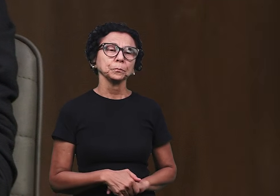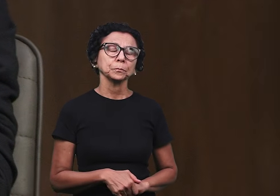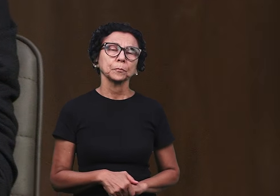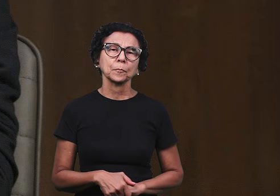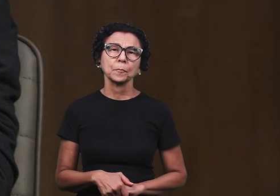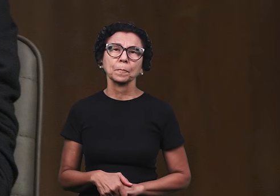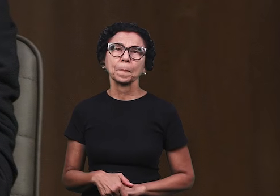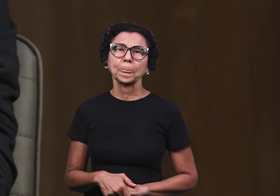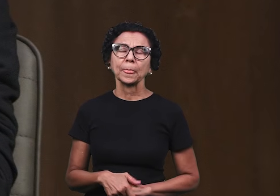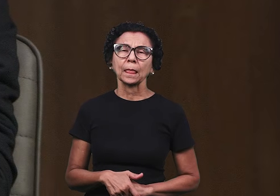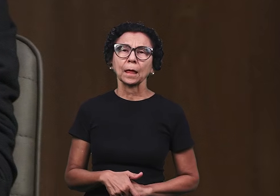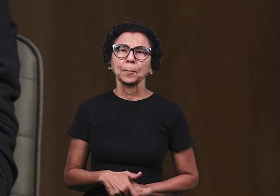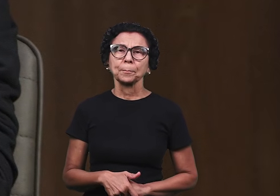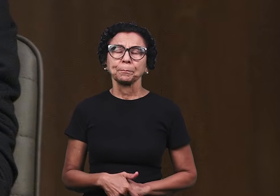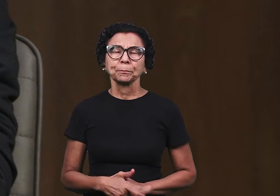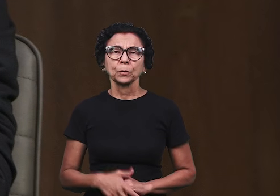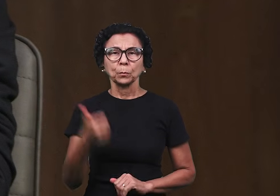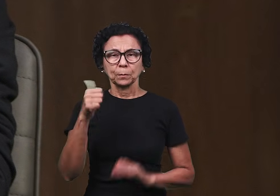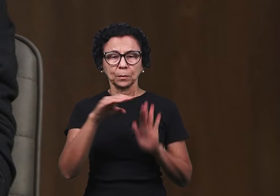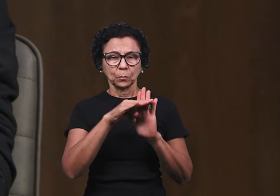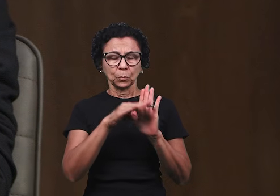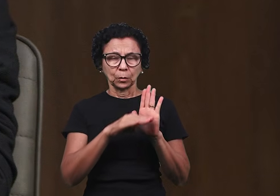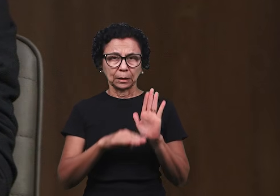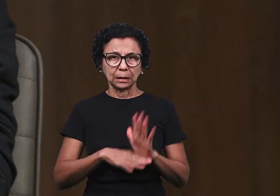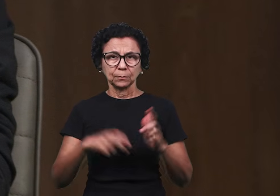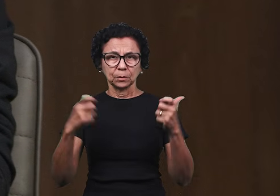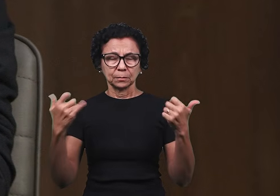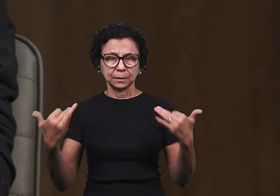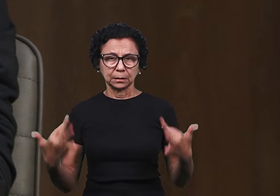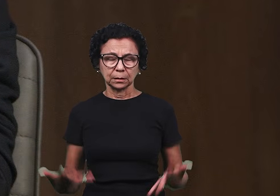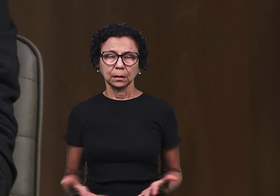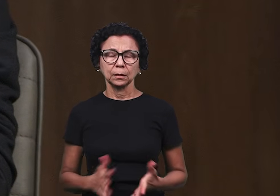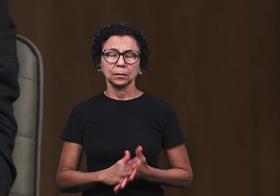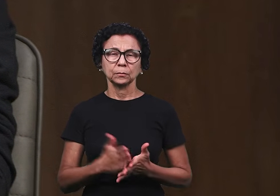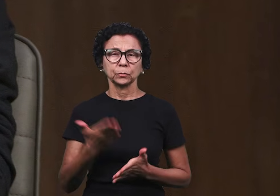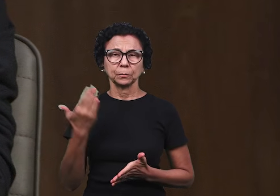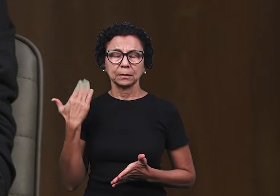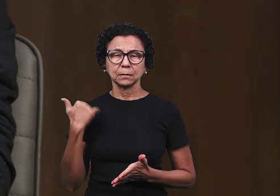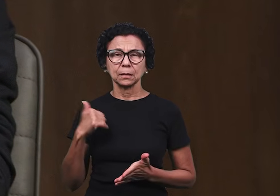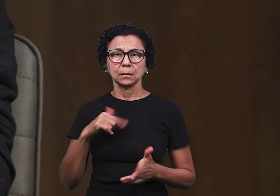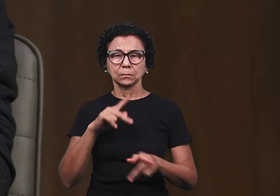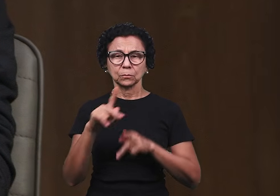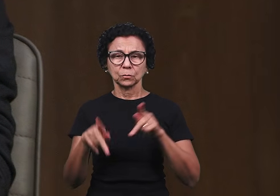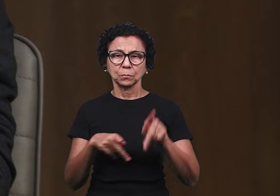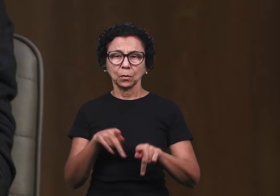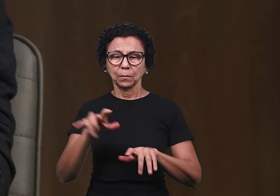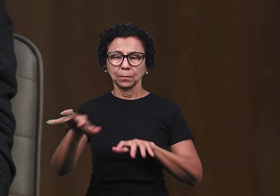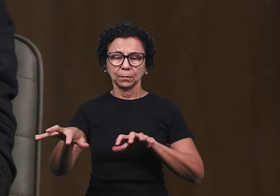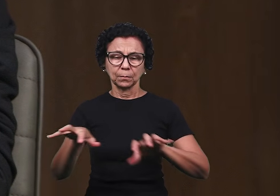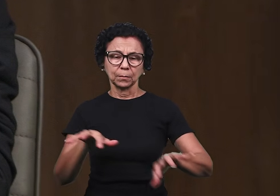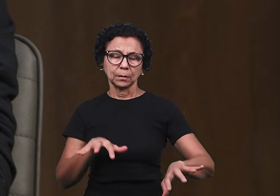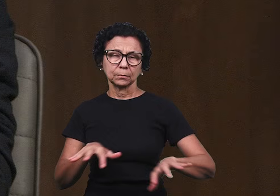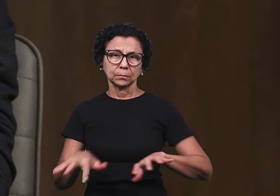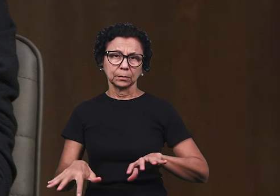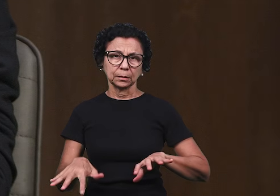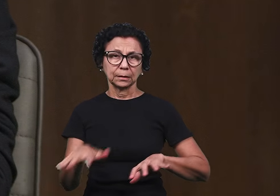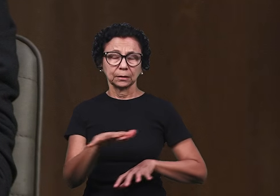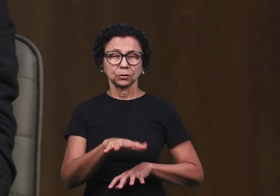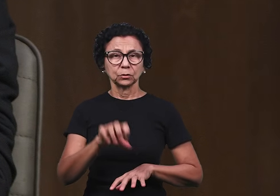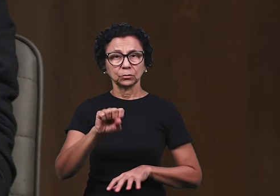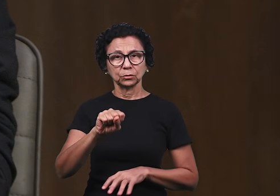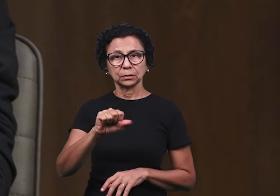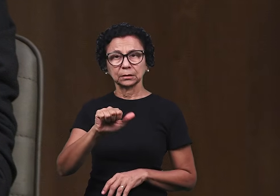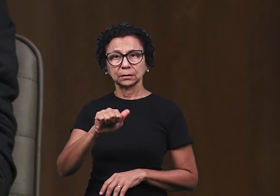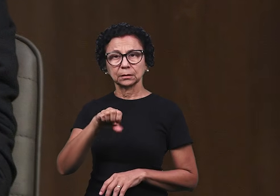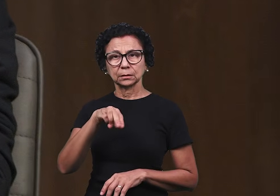aqui como funcionava ali a divisão dos povos daquela região de Samaria. E nós vimos